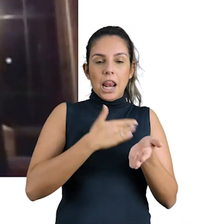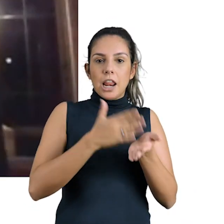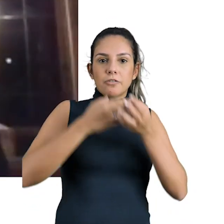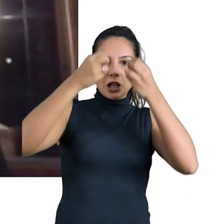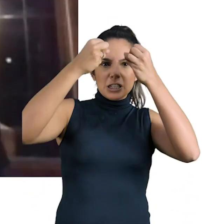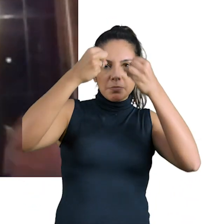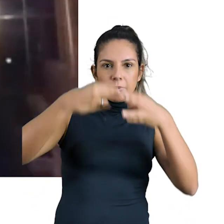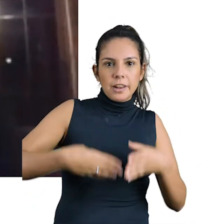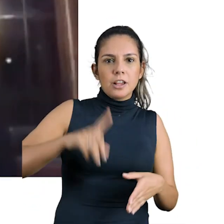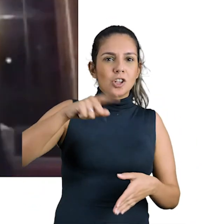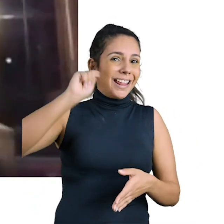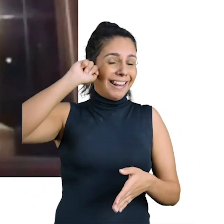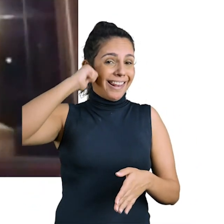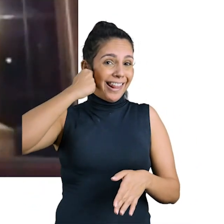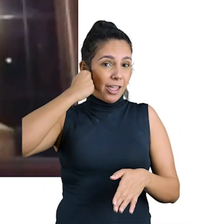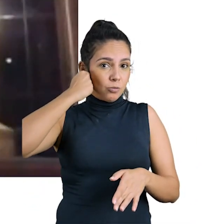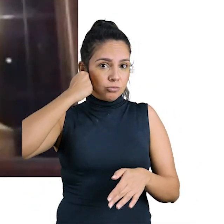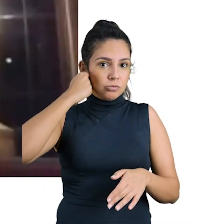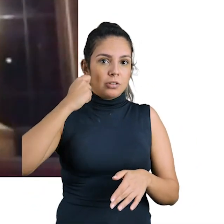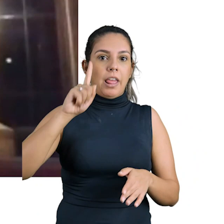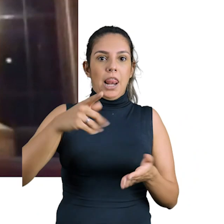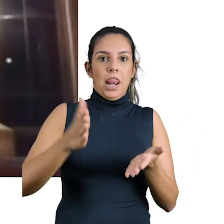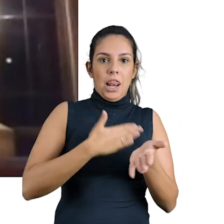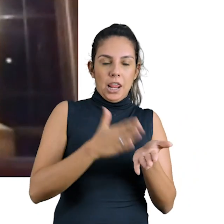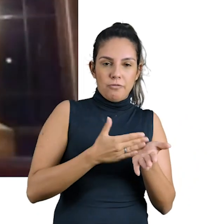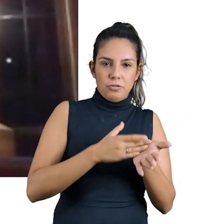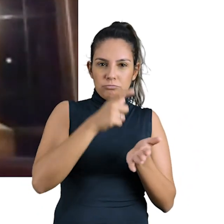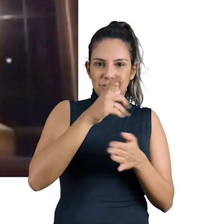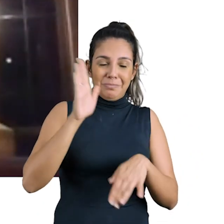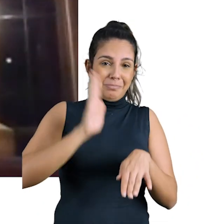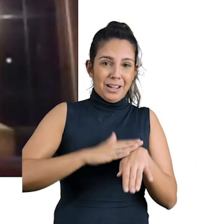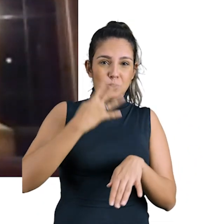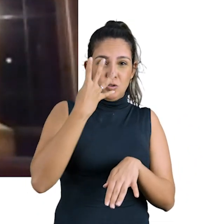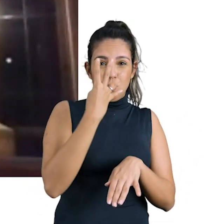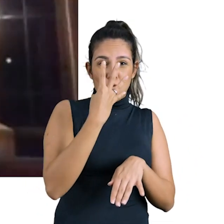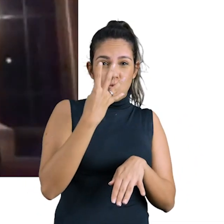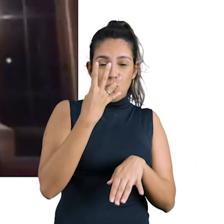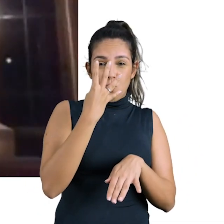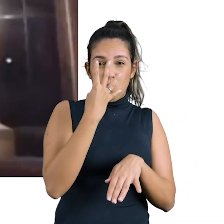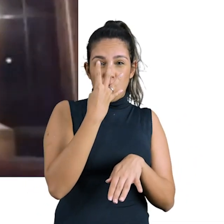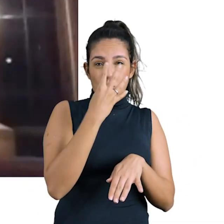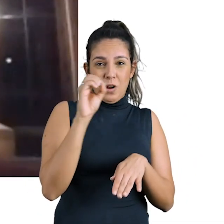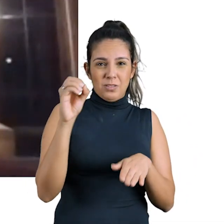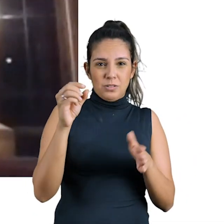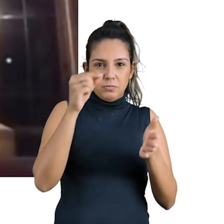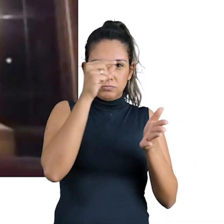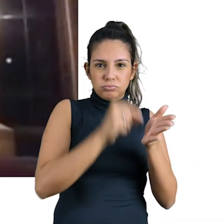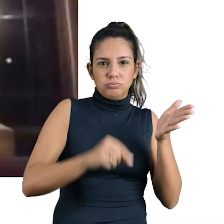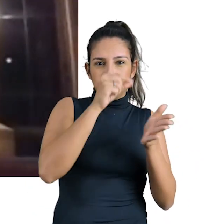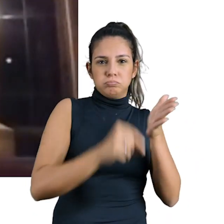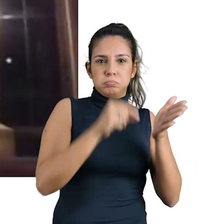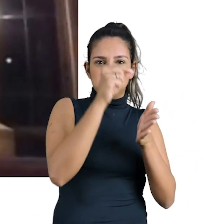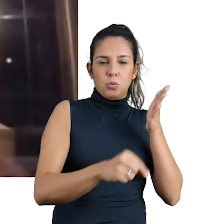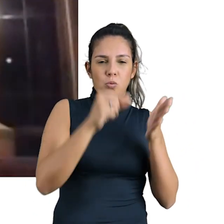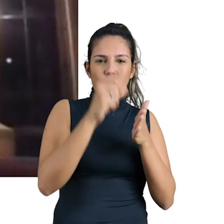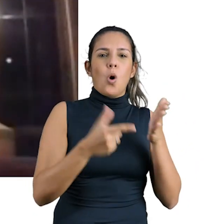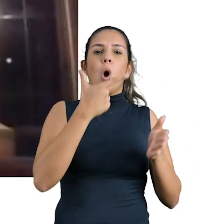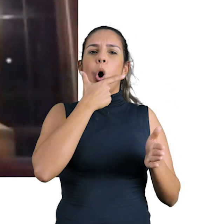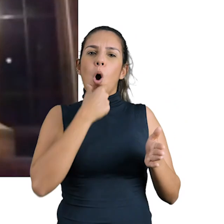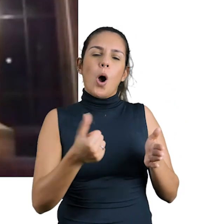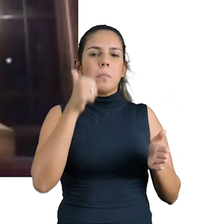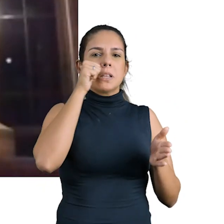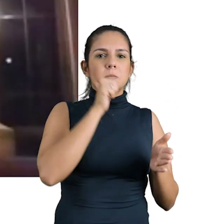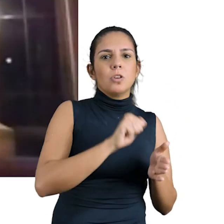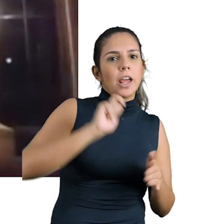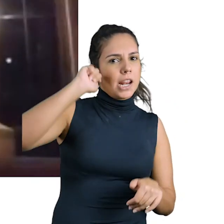vai constar de um grande livro impresso, que são mais de 400 verbetes de personalidades negras, homens,